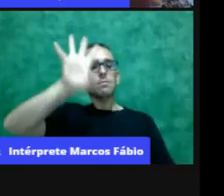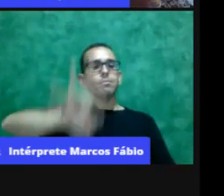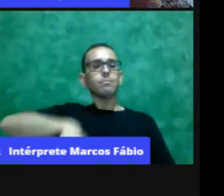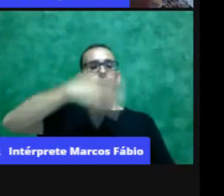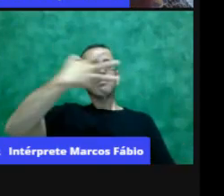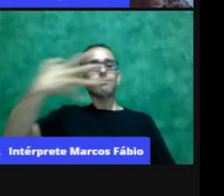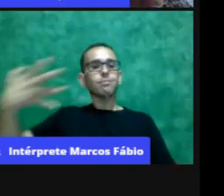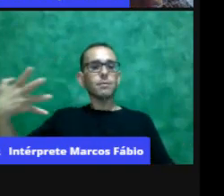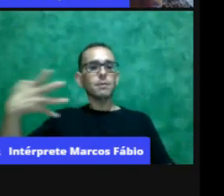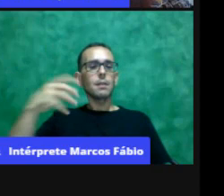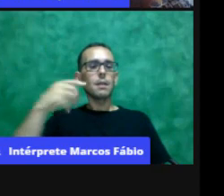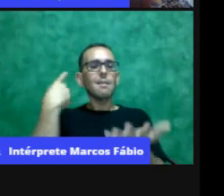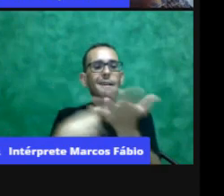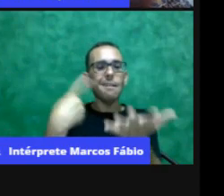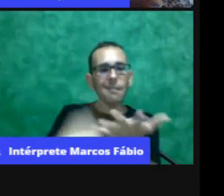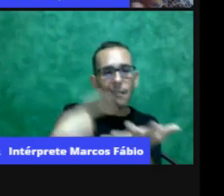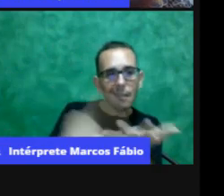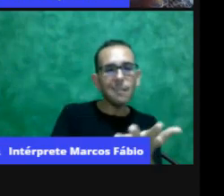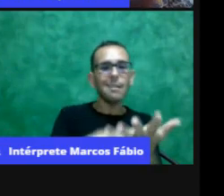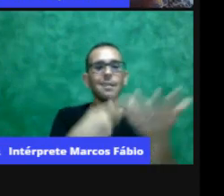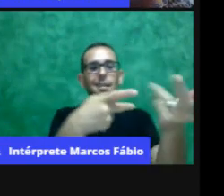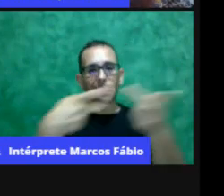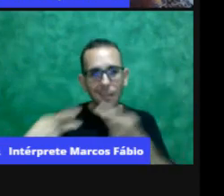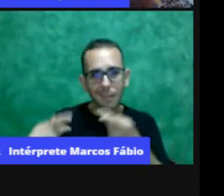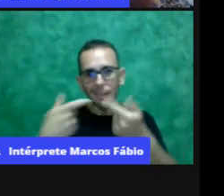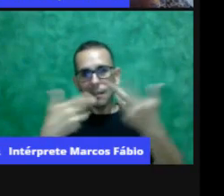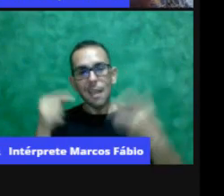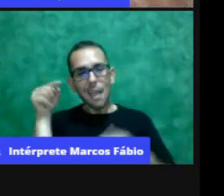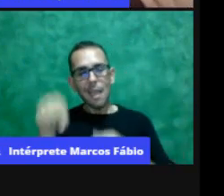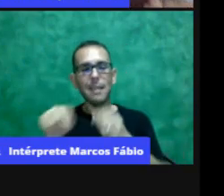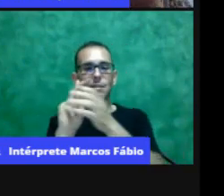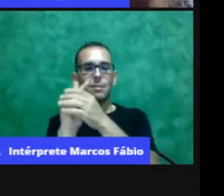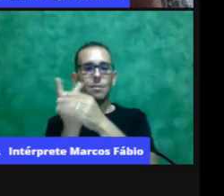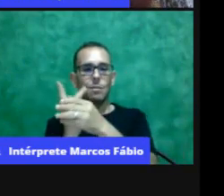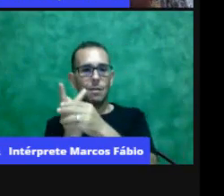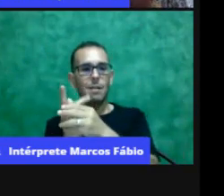faz convites. Esse é um programa que